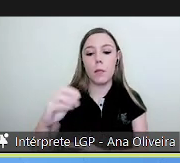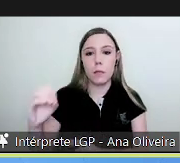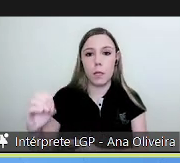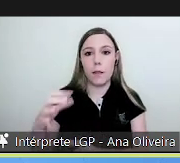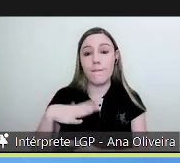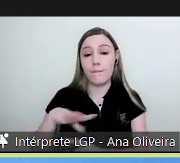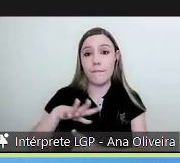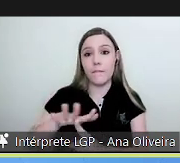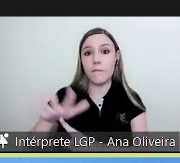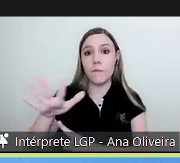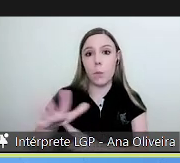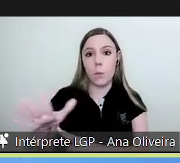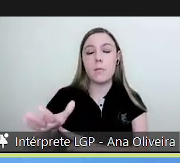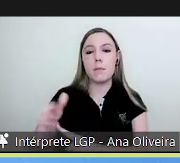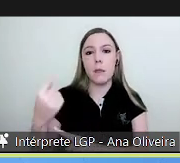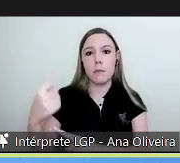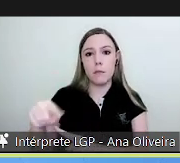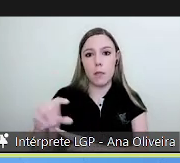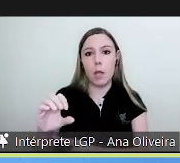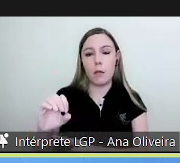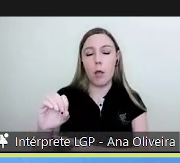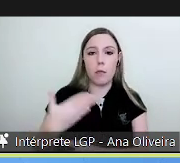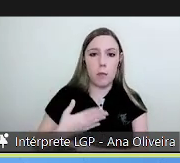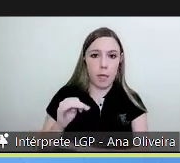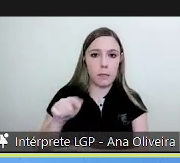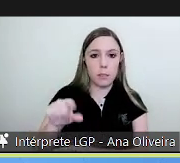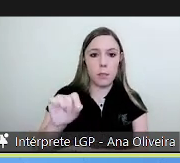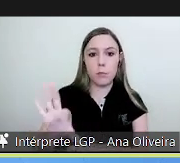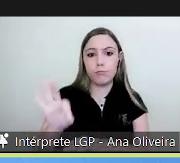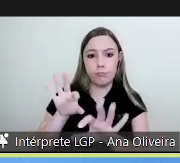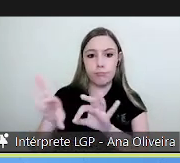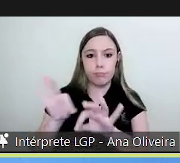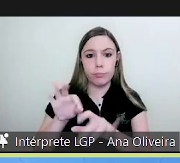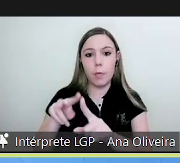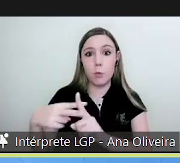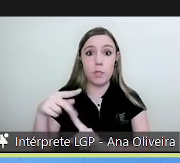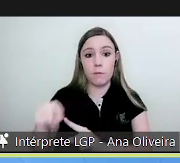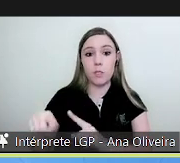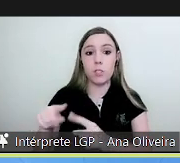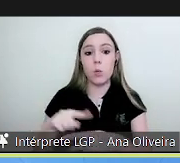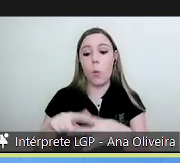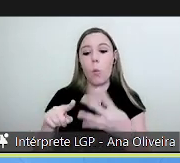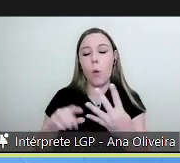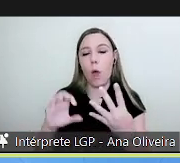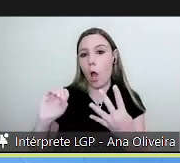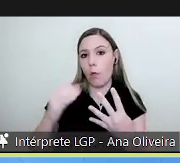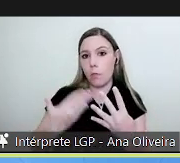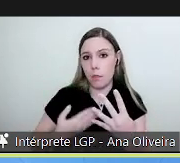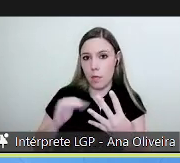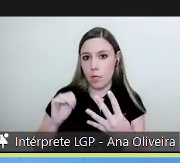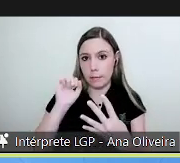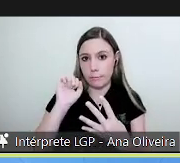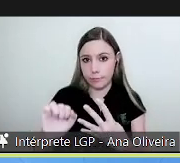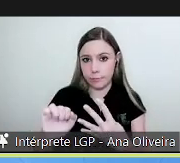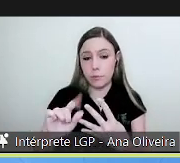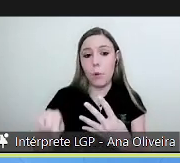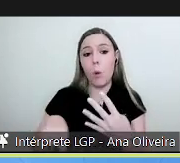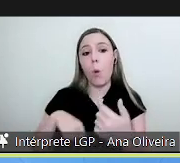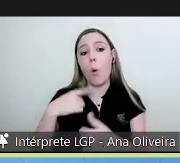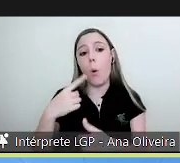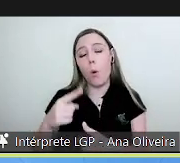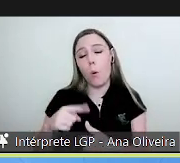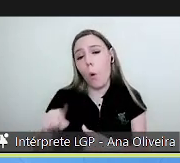termos impacto direto ou indireto nestes ODS, e selecionamos também aqui, deste ponto de vista, 4 ODS, e os outros, onde de alguma maneira